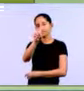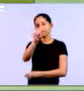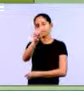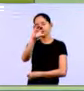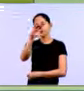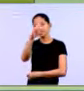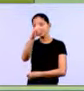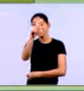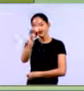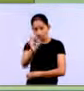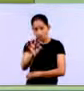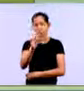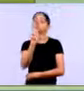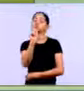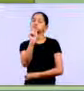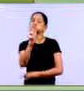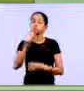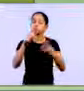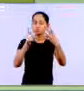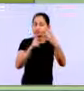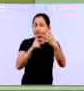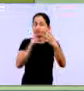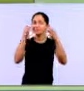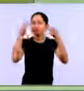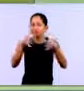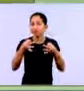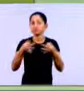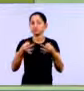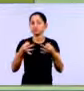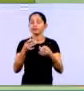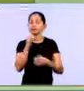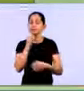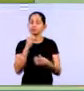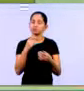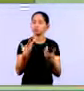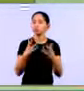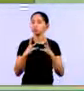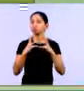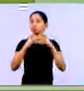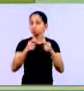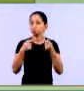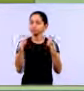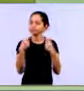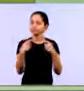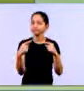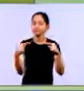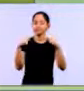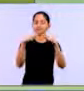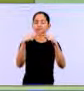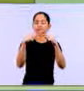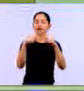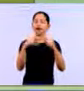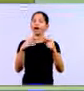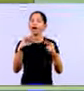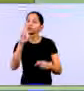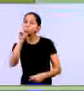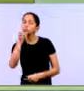nenhum tributo pode ser estipulado de forma que ele atinja o